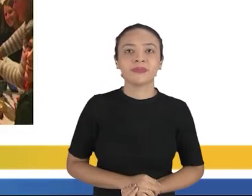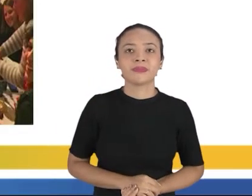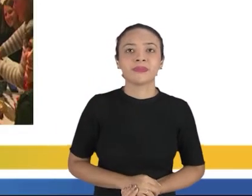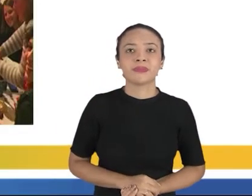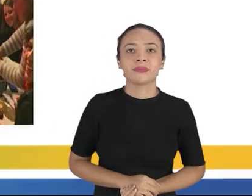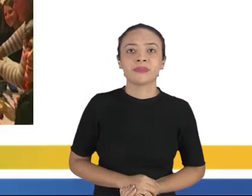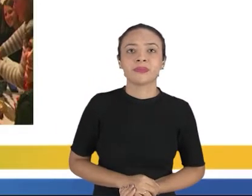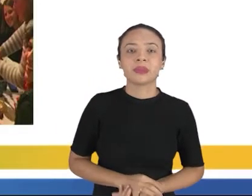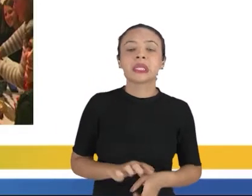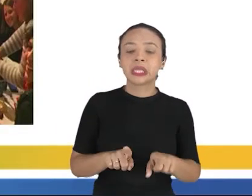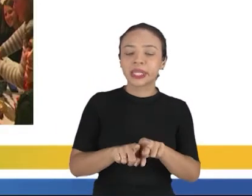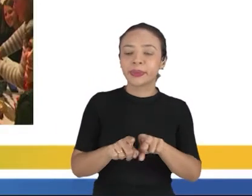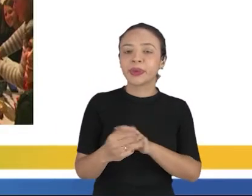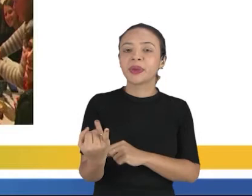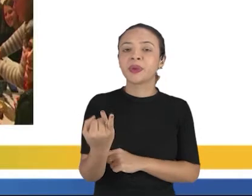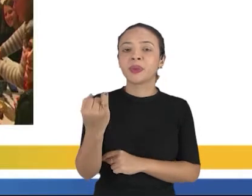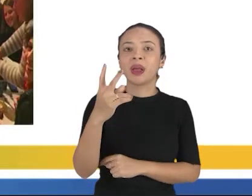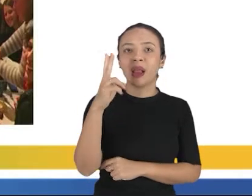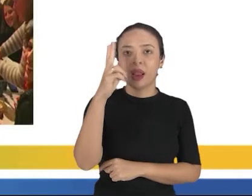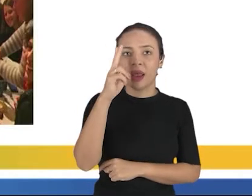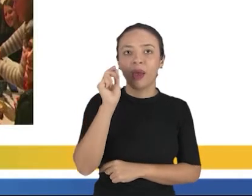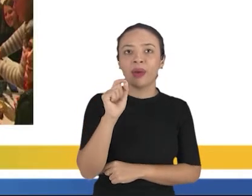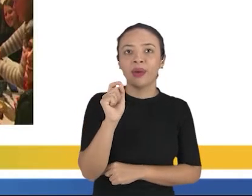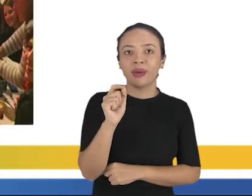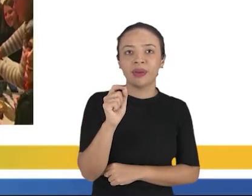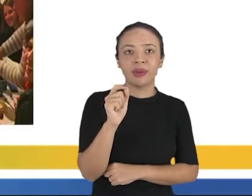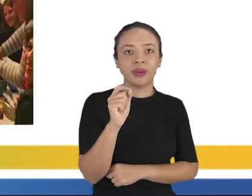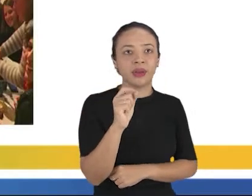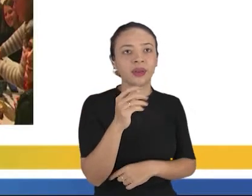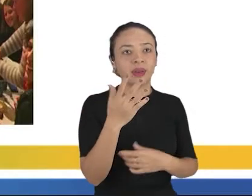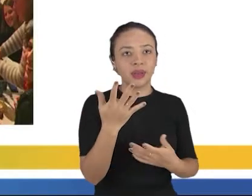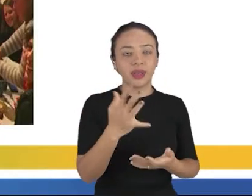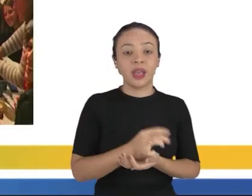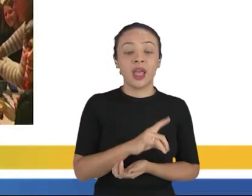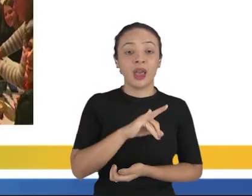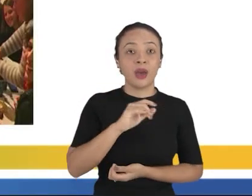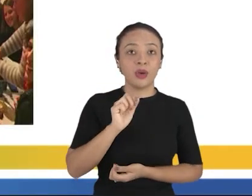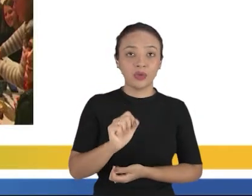Unidos. Outra coisa interessante também sobre o Thanksgiving é que o tradicional dia de